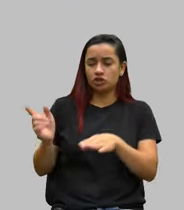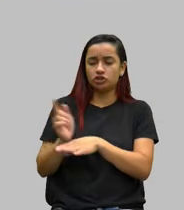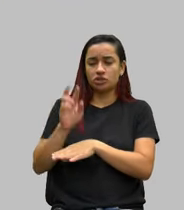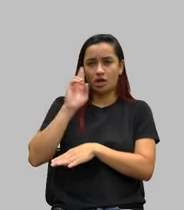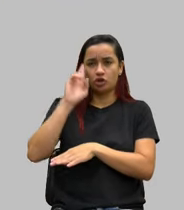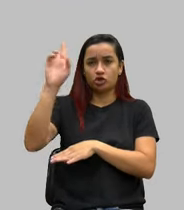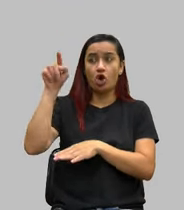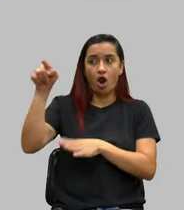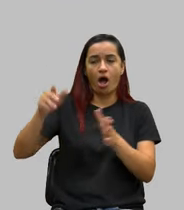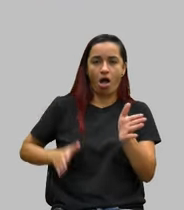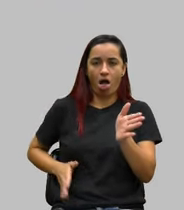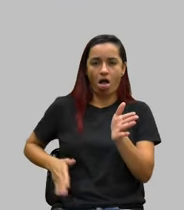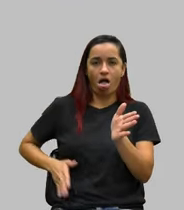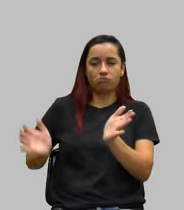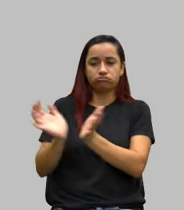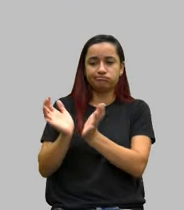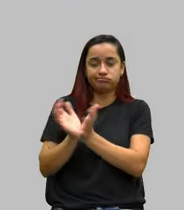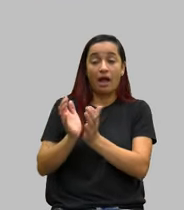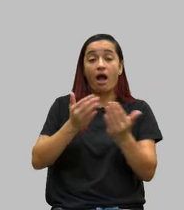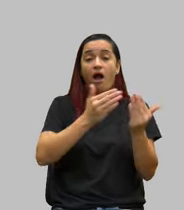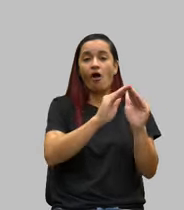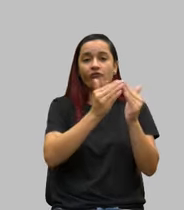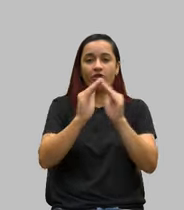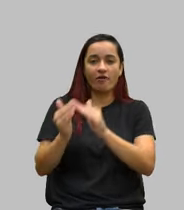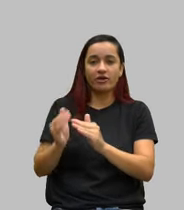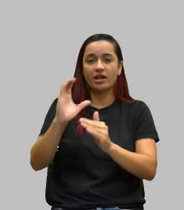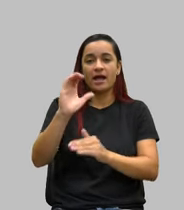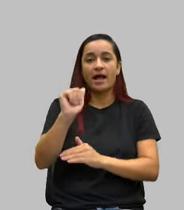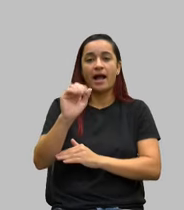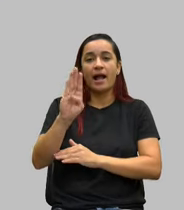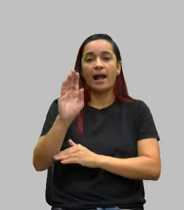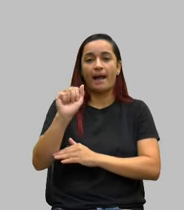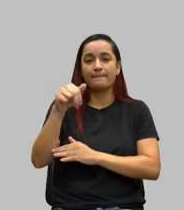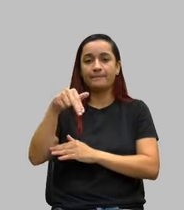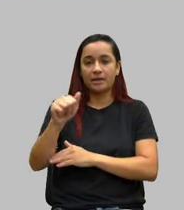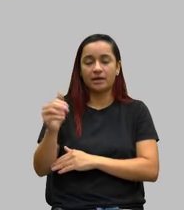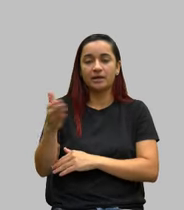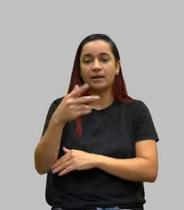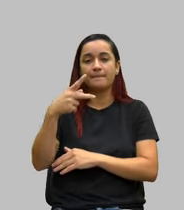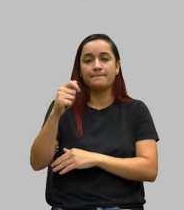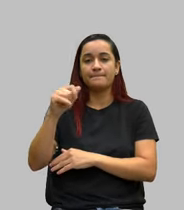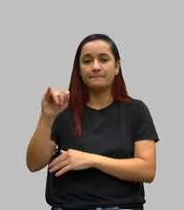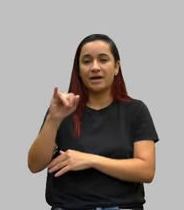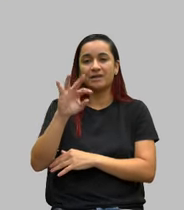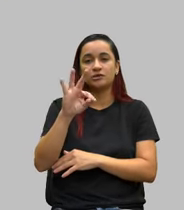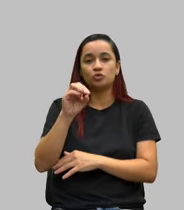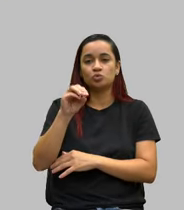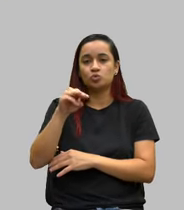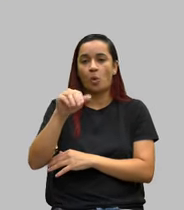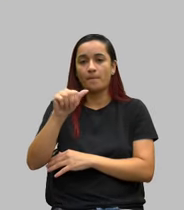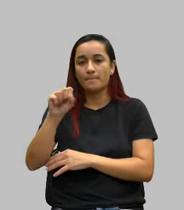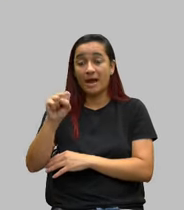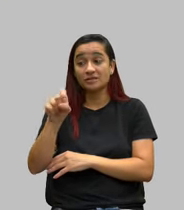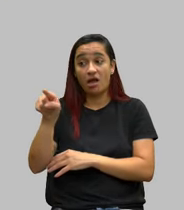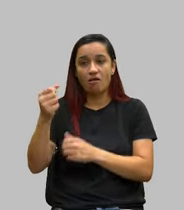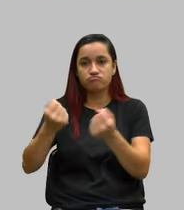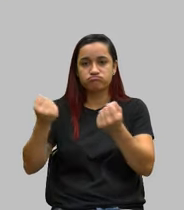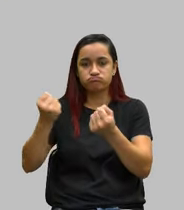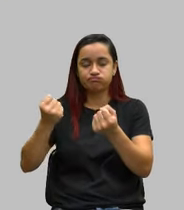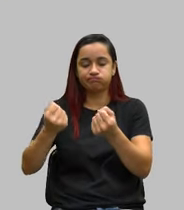que comanda ali a favela cabana do Pai Tomás estava nessa caminhonete atrás dele